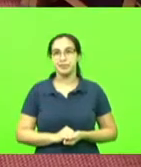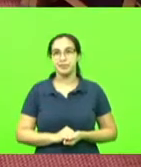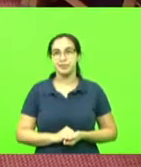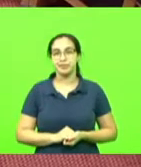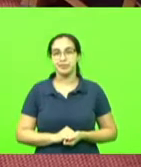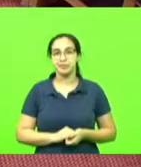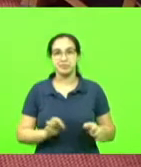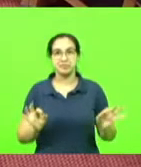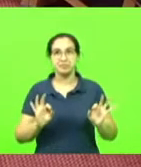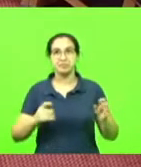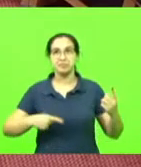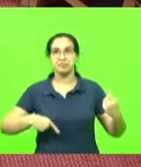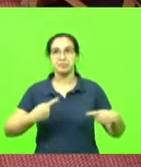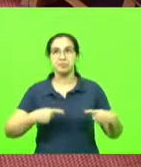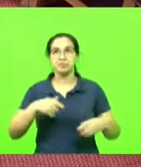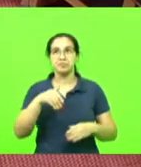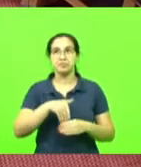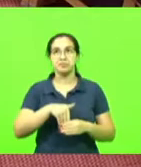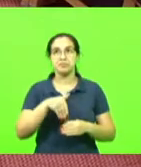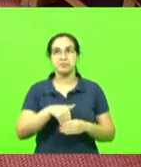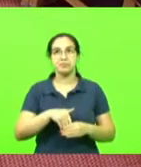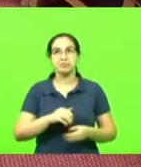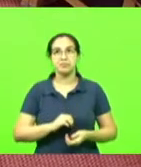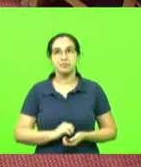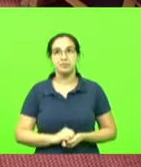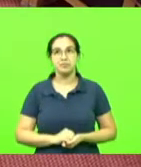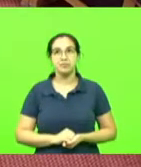Não havendo quem queira discutir, em votação.